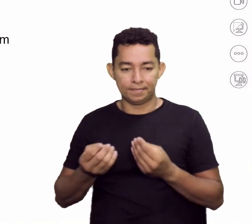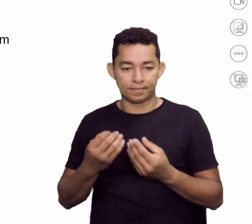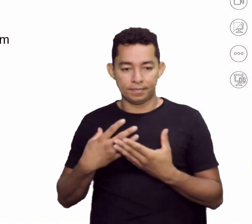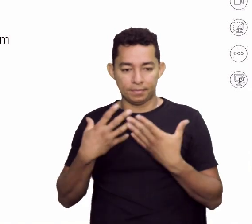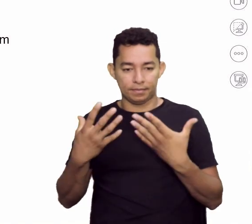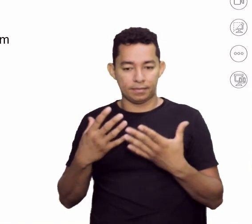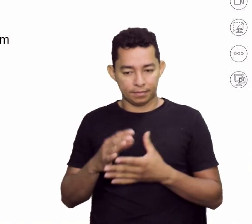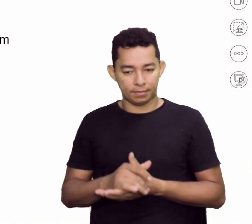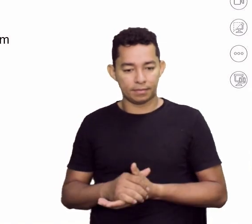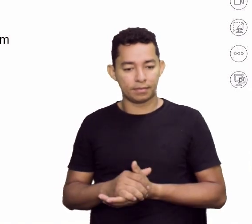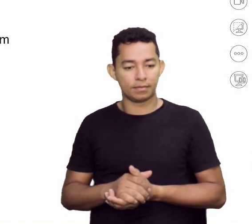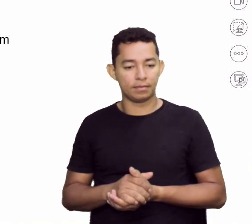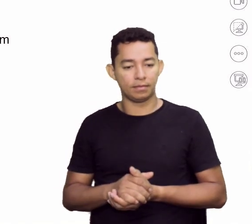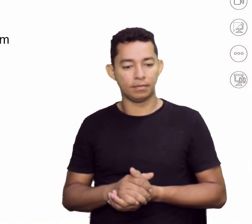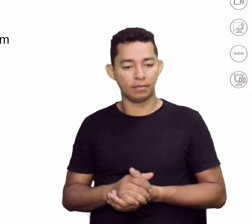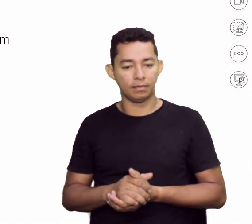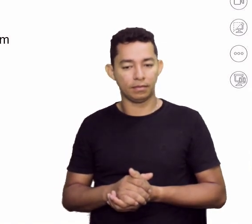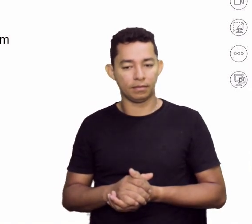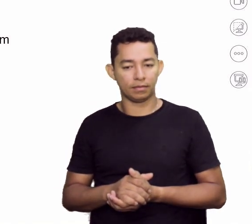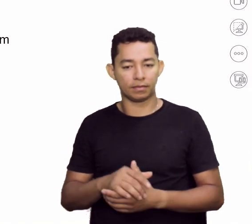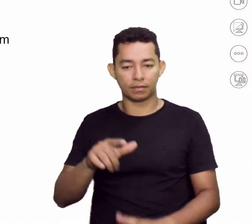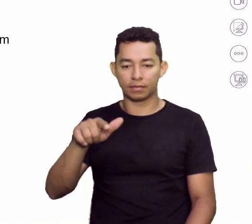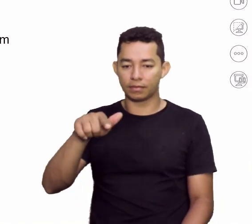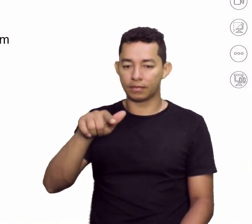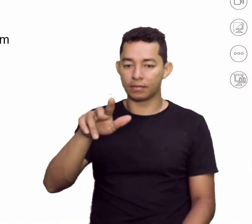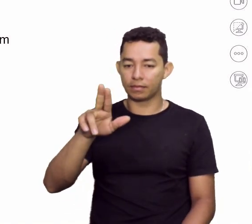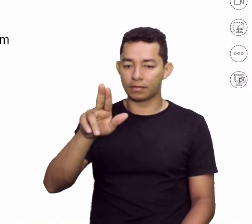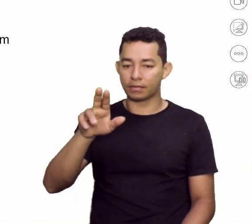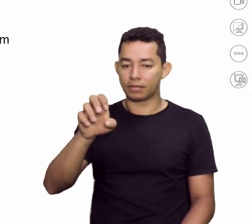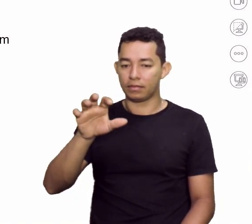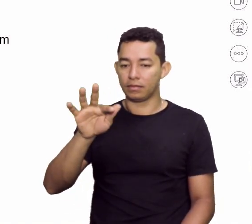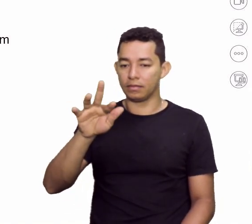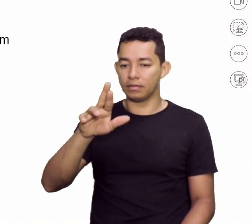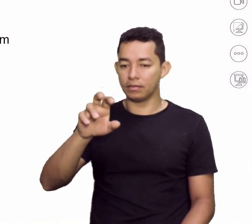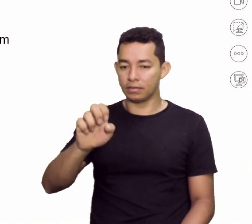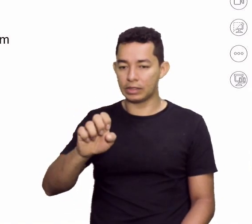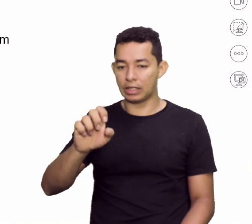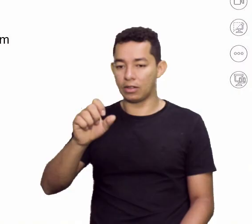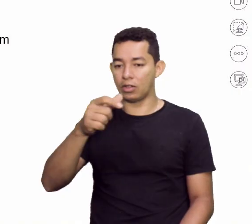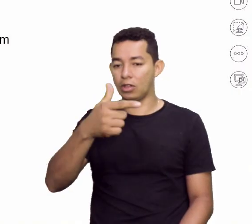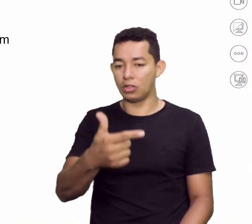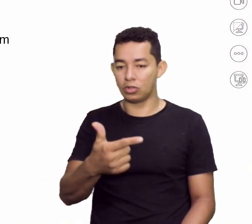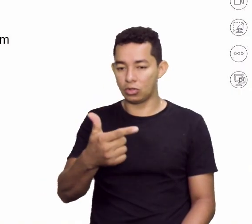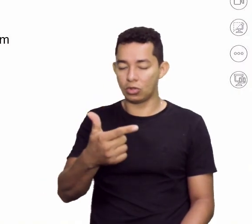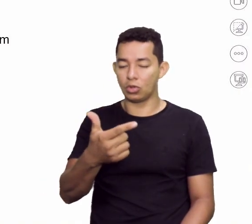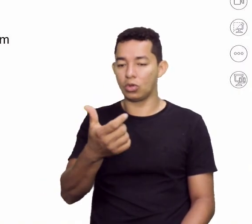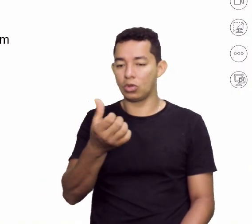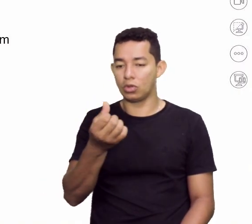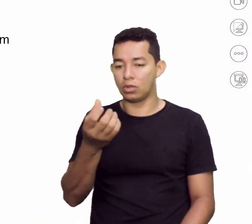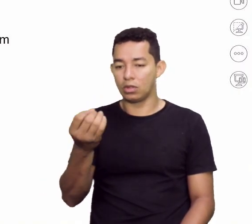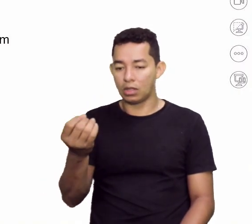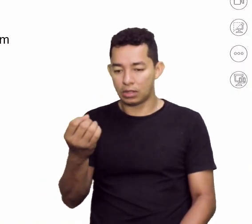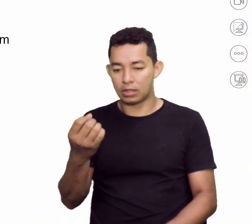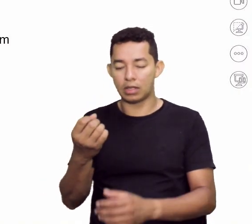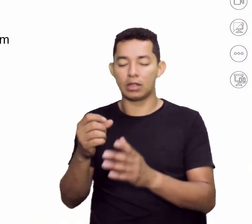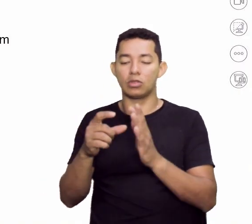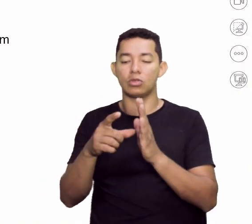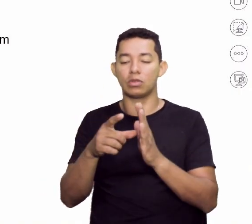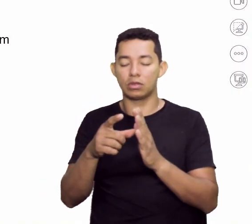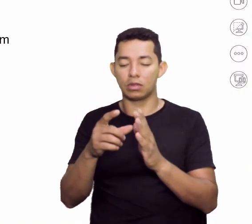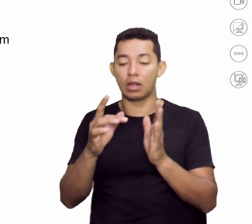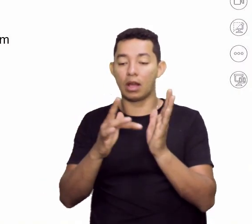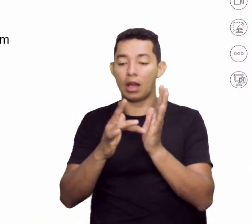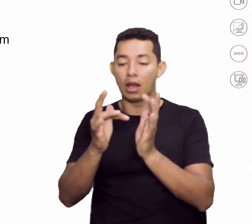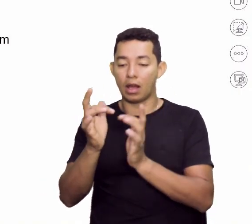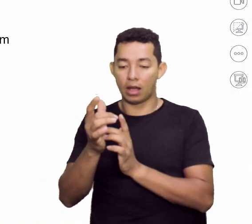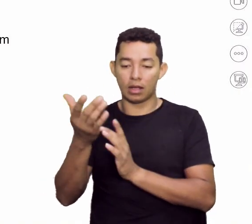imponência, né? O Khafre já foi 2.600 anos antes de Cristo, né? A segunda maior pirâmide